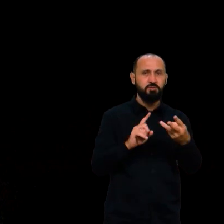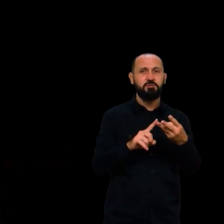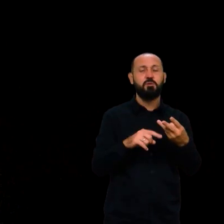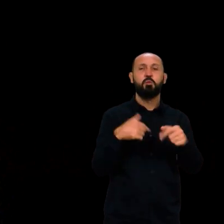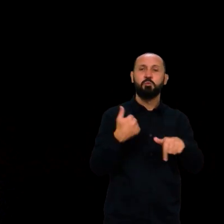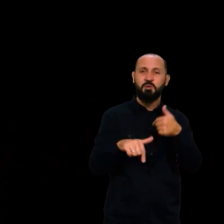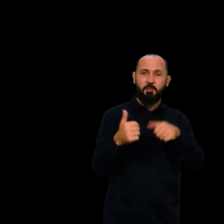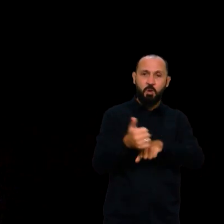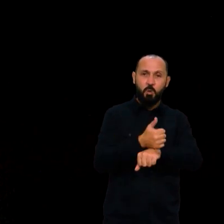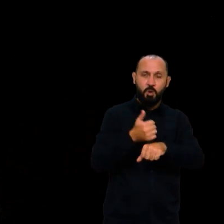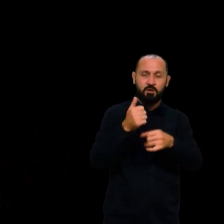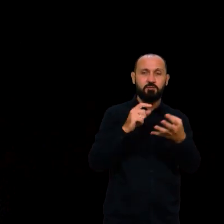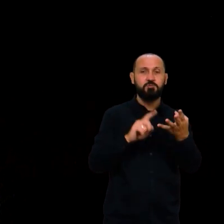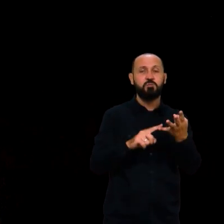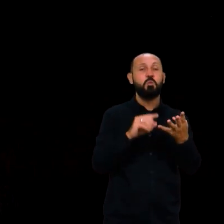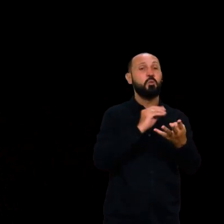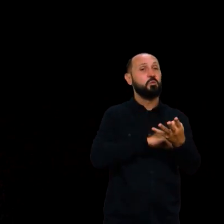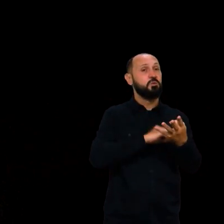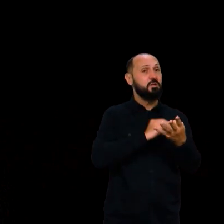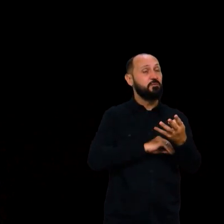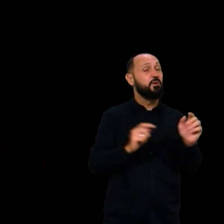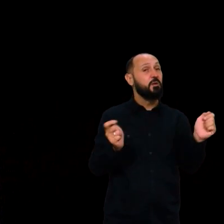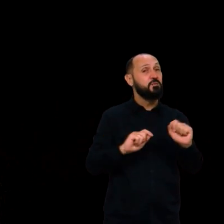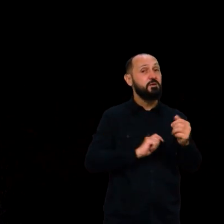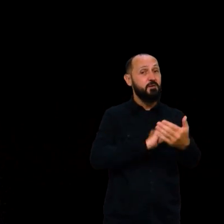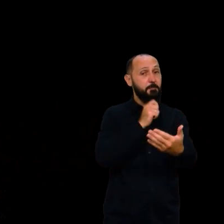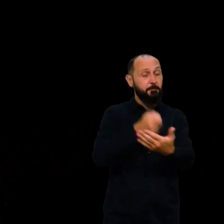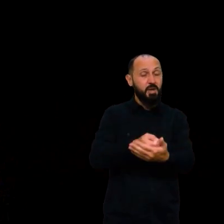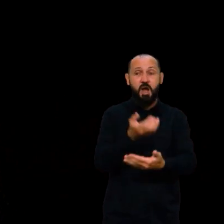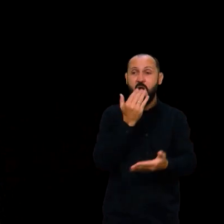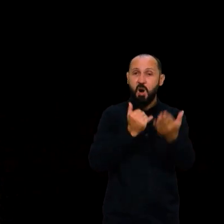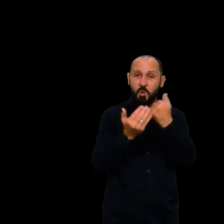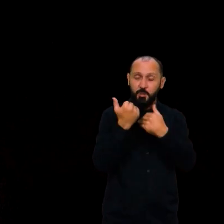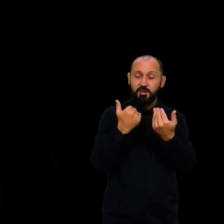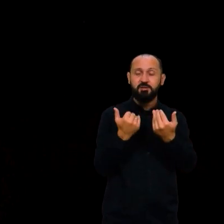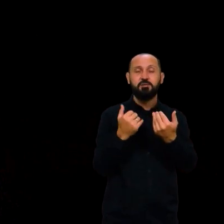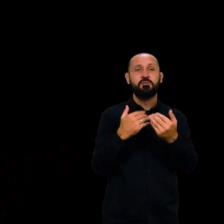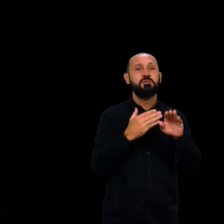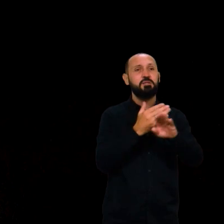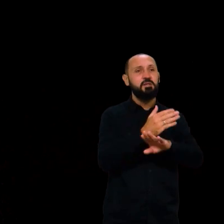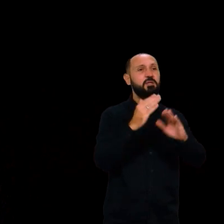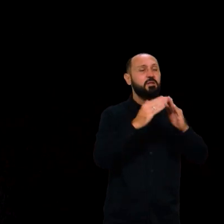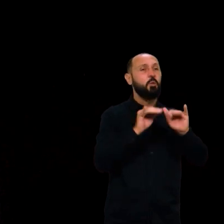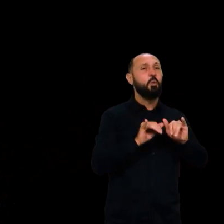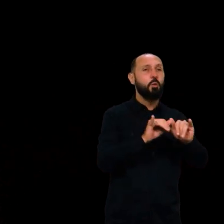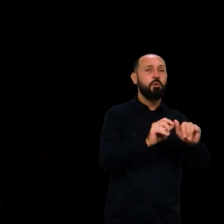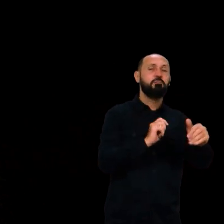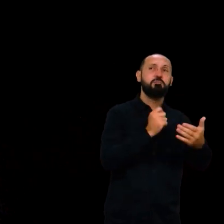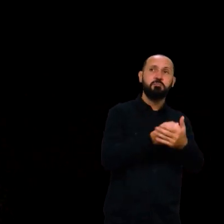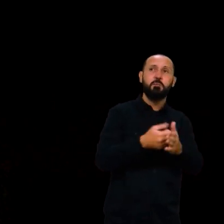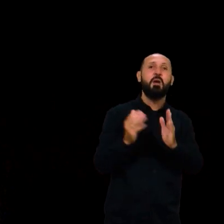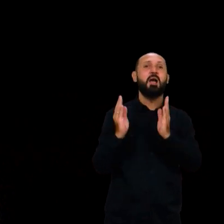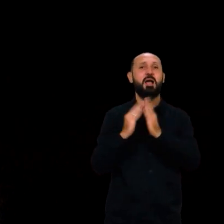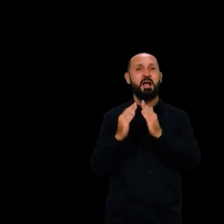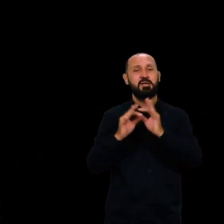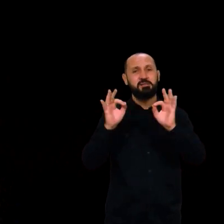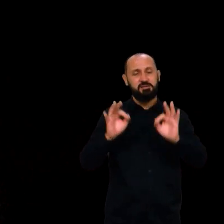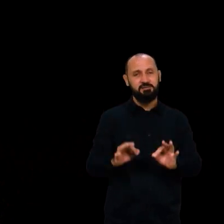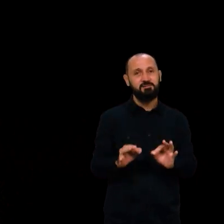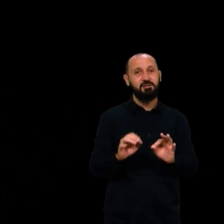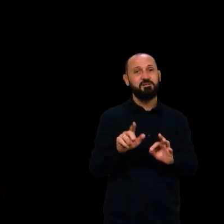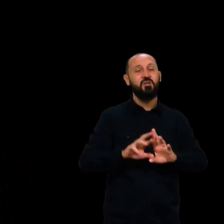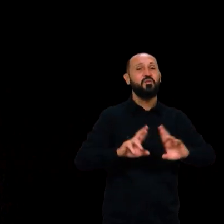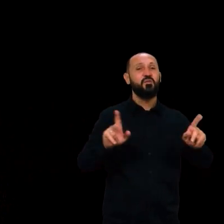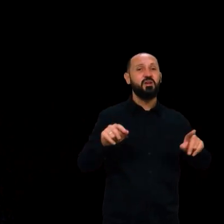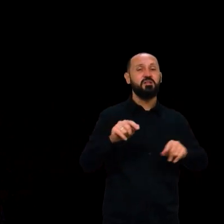saúde, acesso a um trabalho de qualidade, acesso a um salário que vai te permitir você pagar seu alimento, você ir no mercado, você ter uma moradia digna.